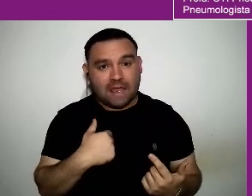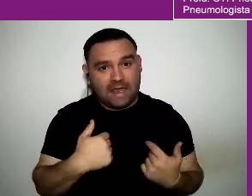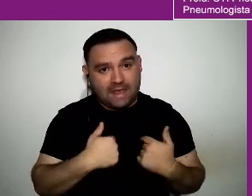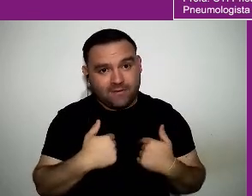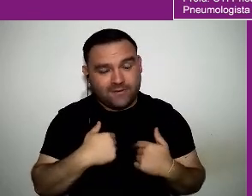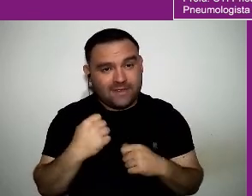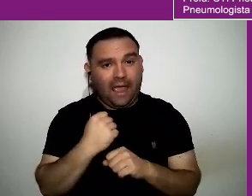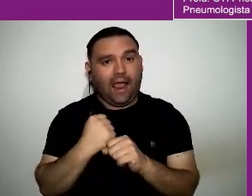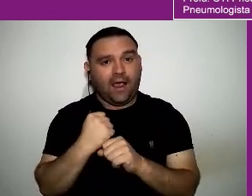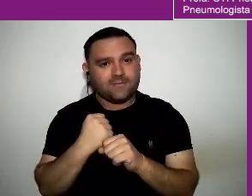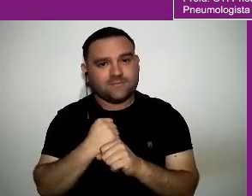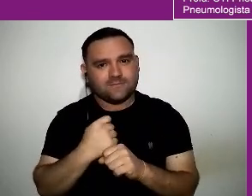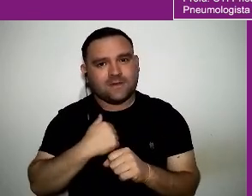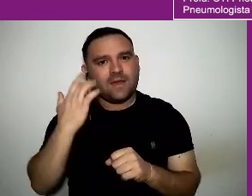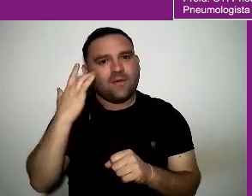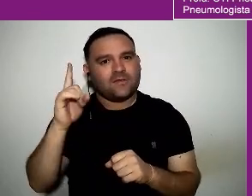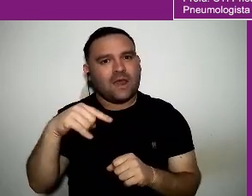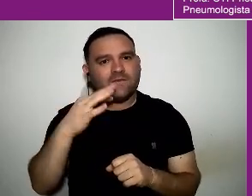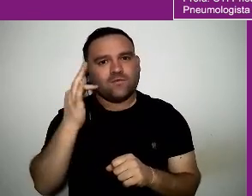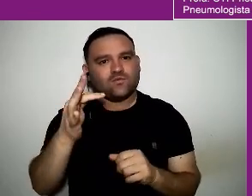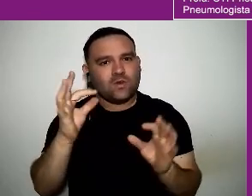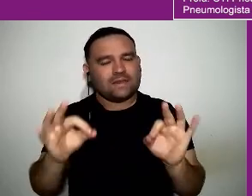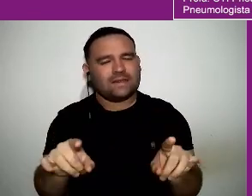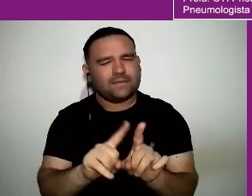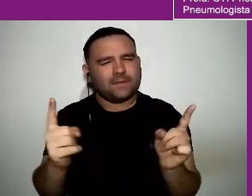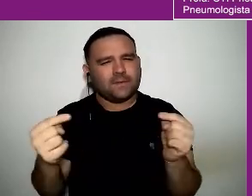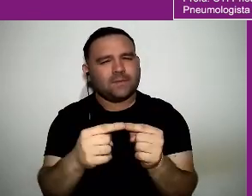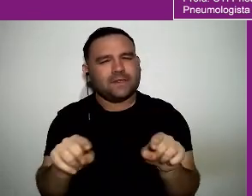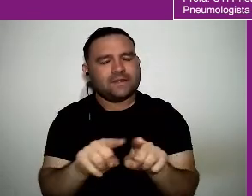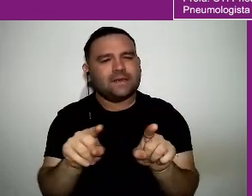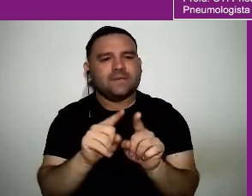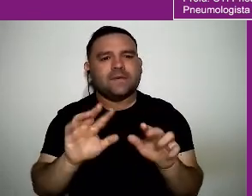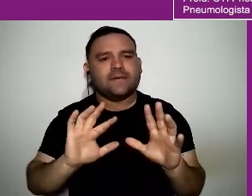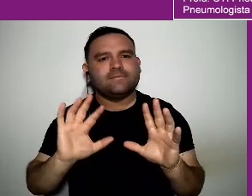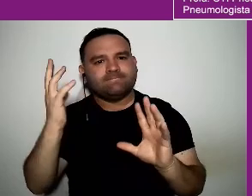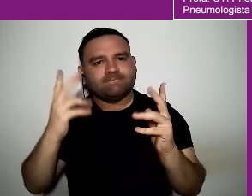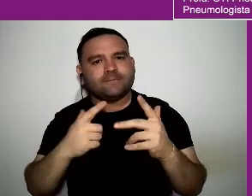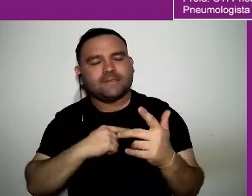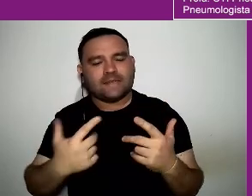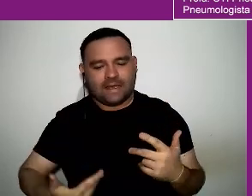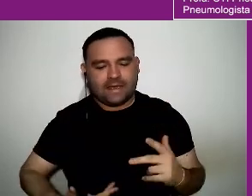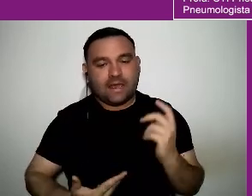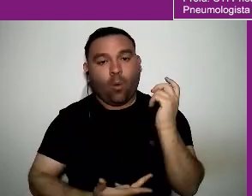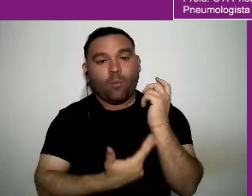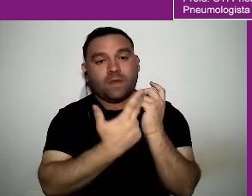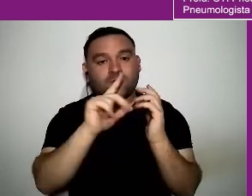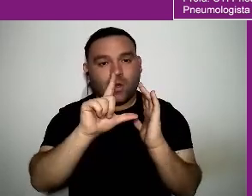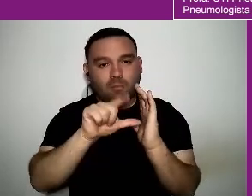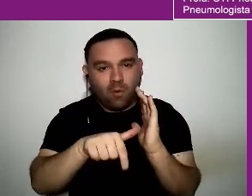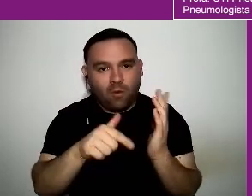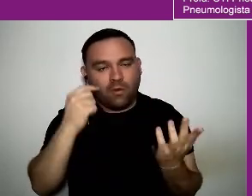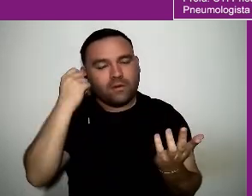há muitos anos eu acho que isso é futuro, principalmente para umas situações de pós-operatório. Eu acho